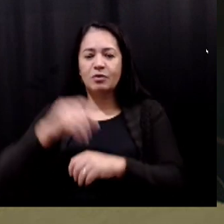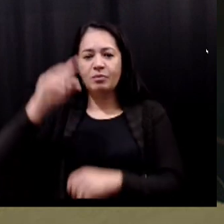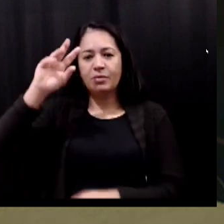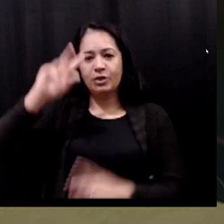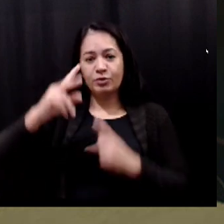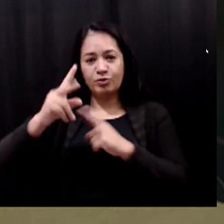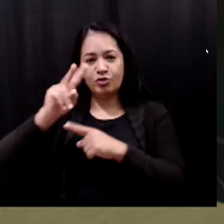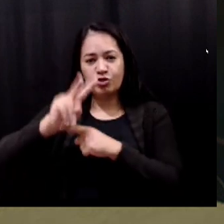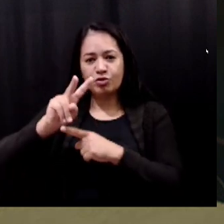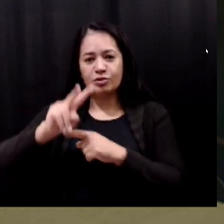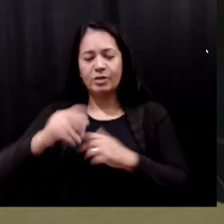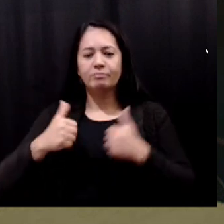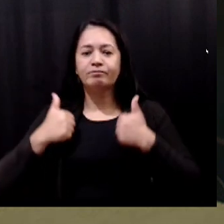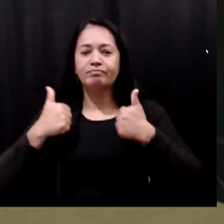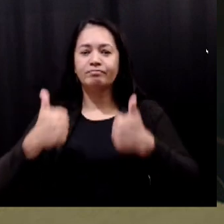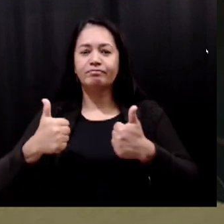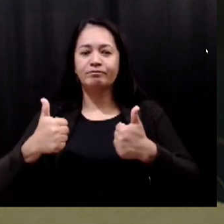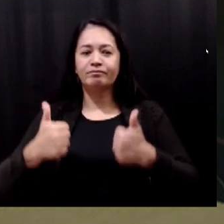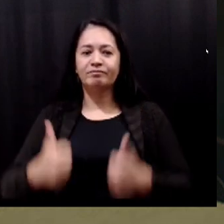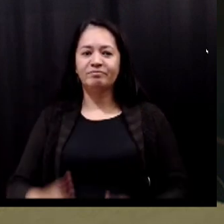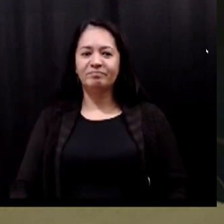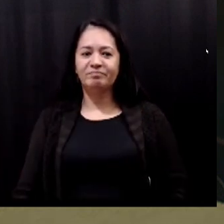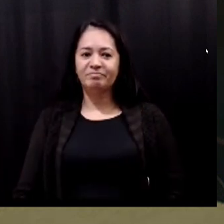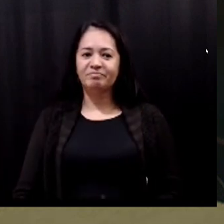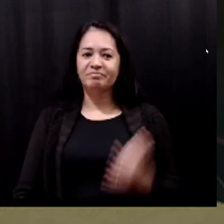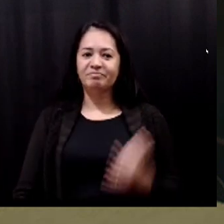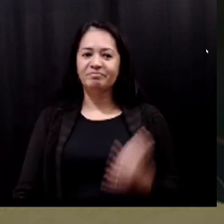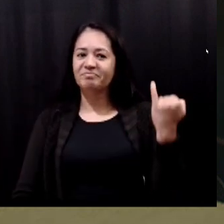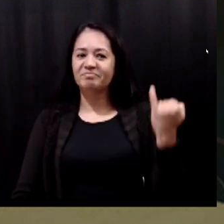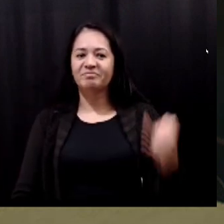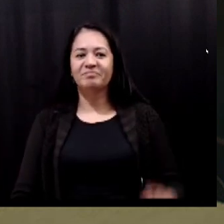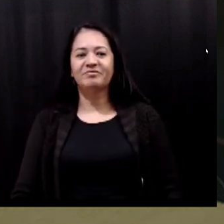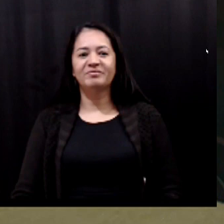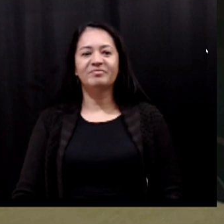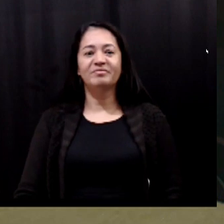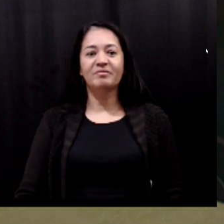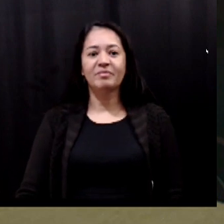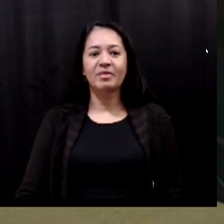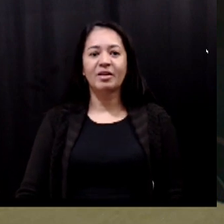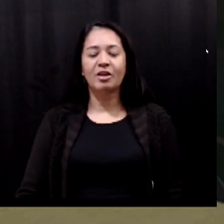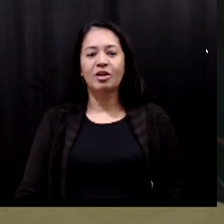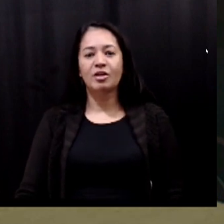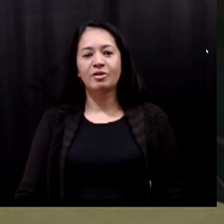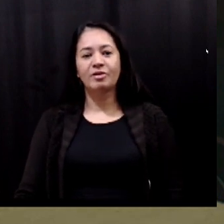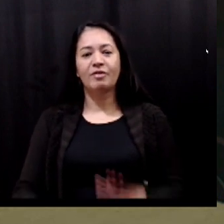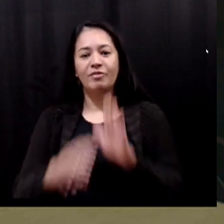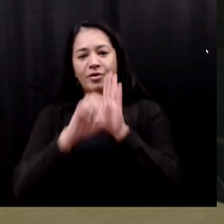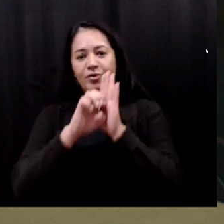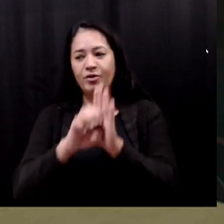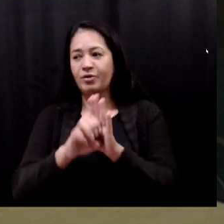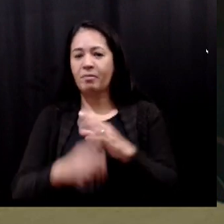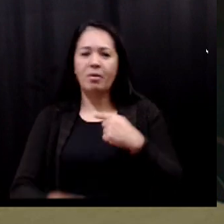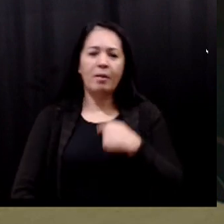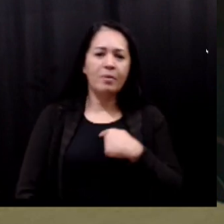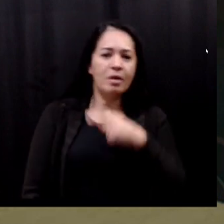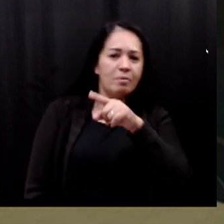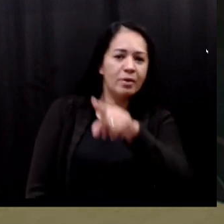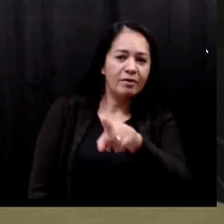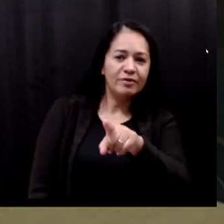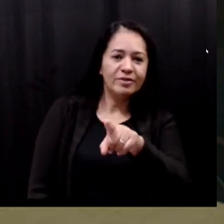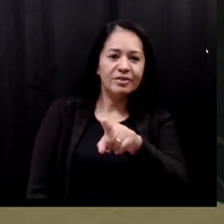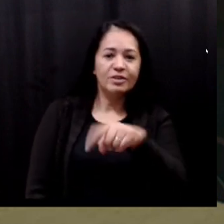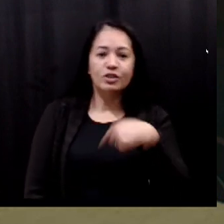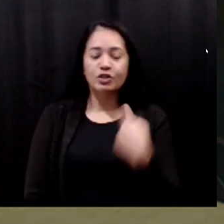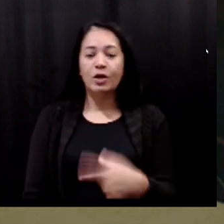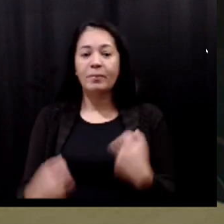e regenerativo. Acho isso muito importante e que fique como exemplo para mim, para você, que nós precisamos